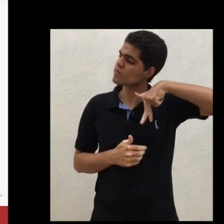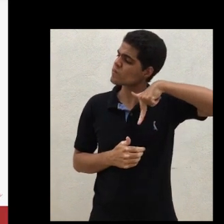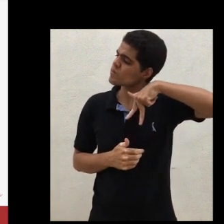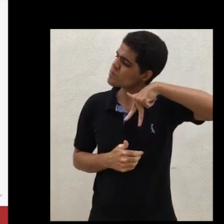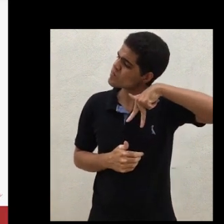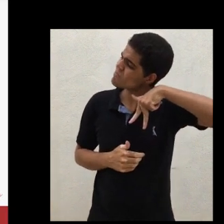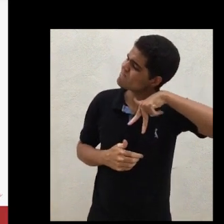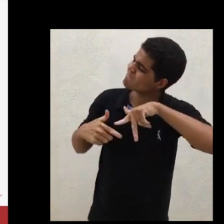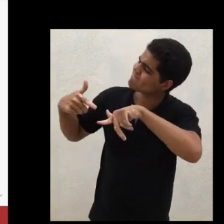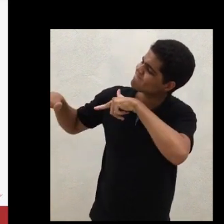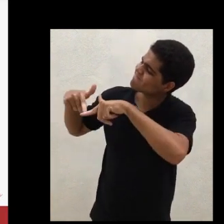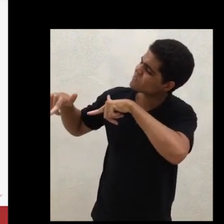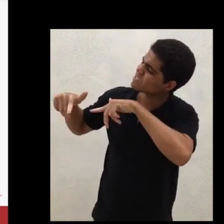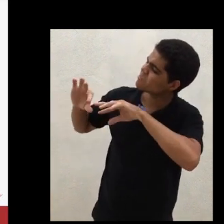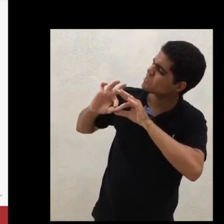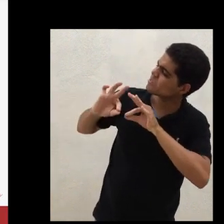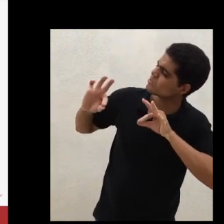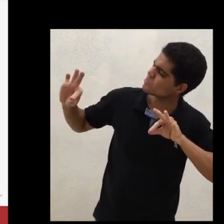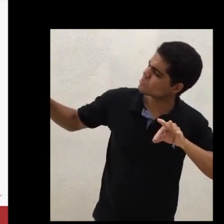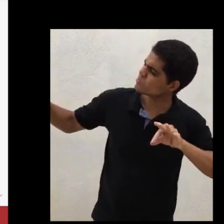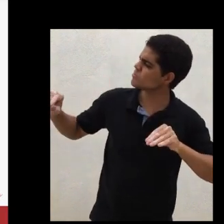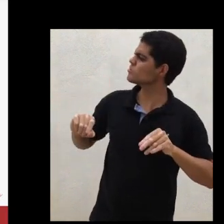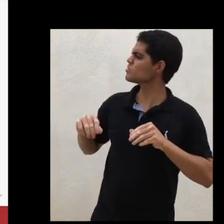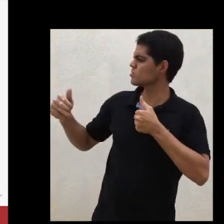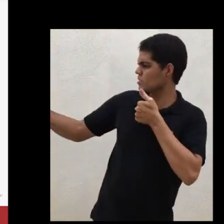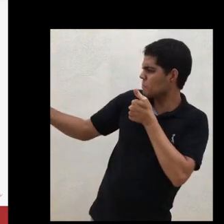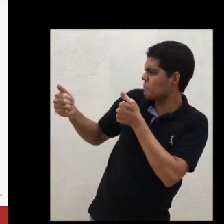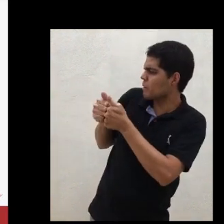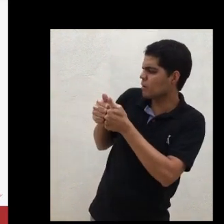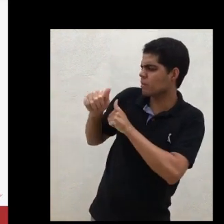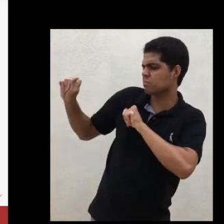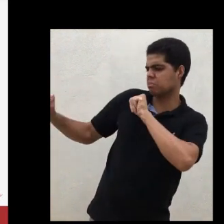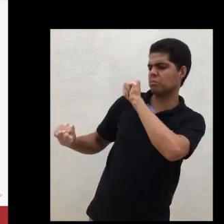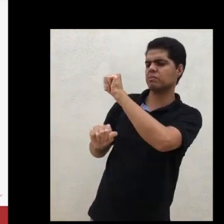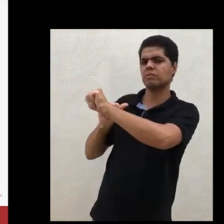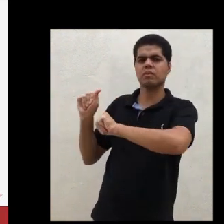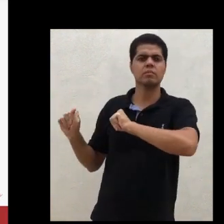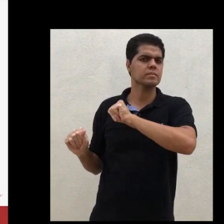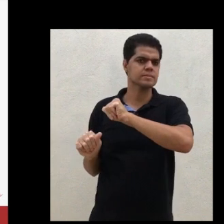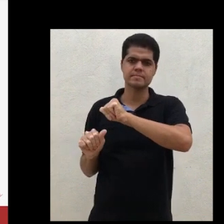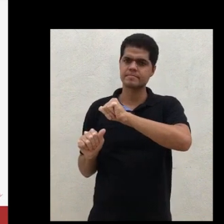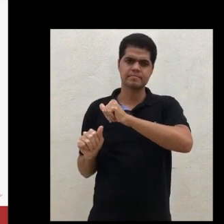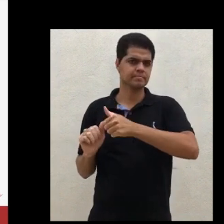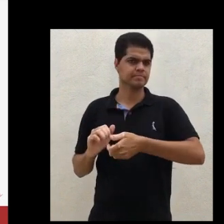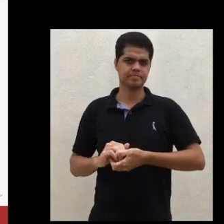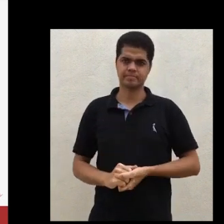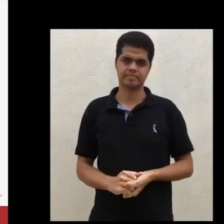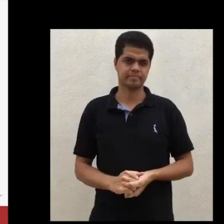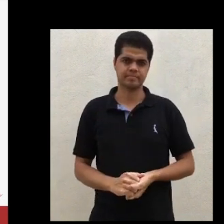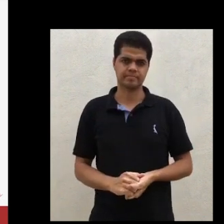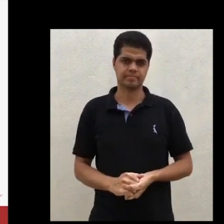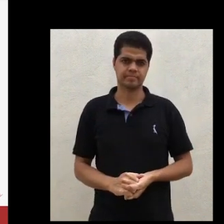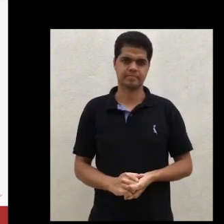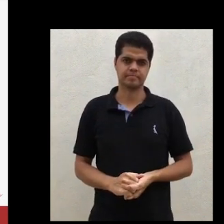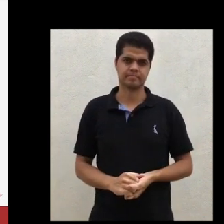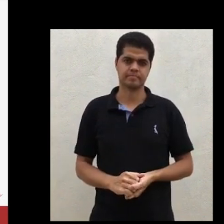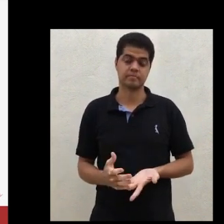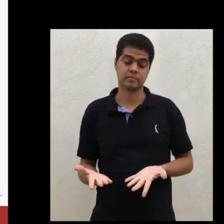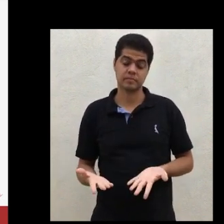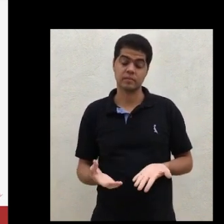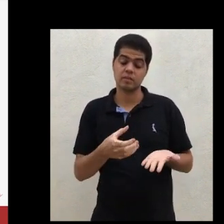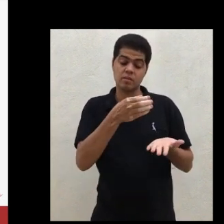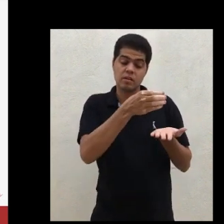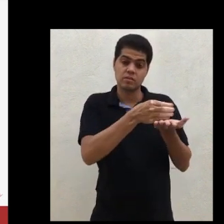né, do seu pé, não vai definir se o seu trabalho está mais perto ou mais longe da sua casa. Né?